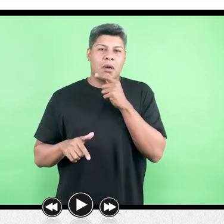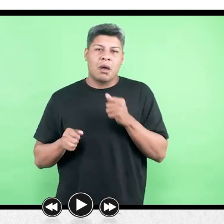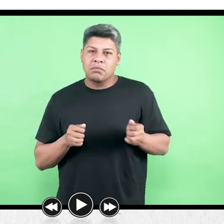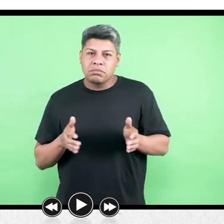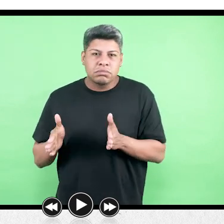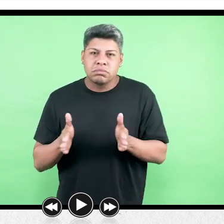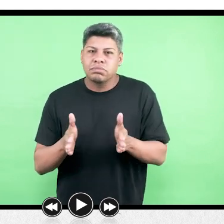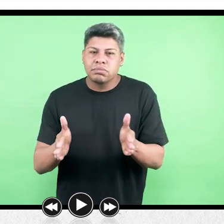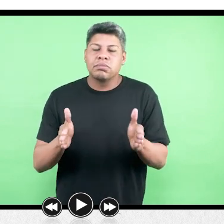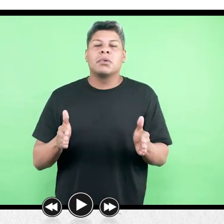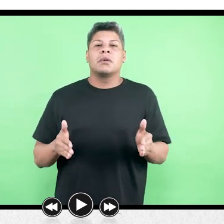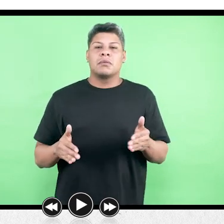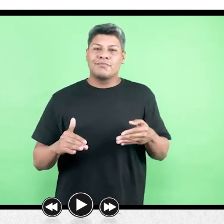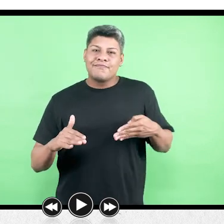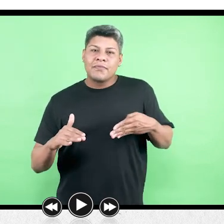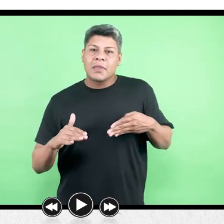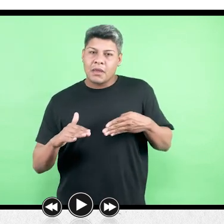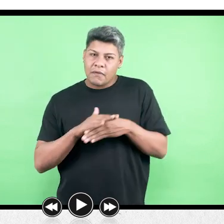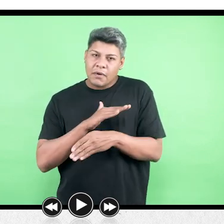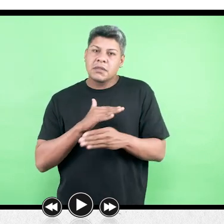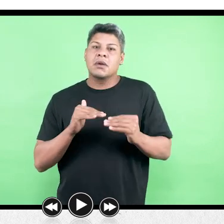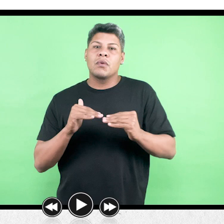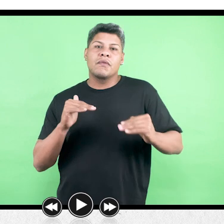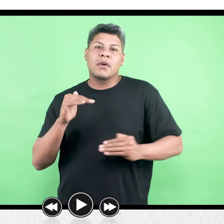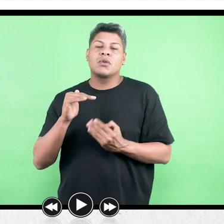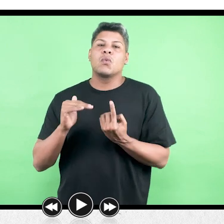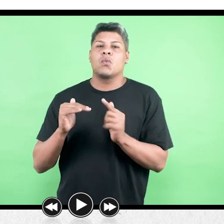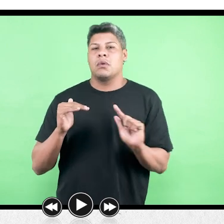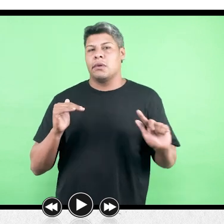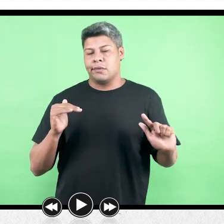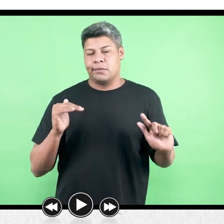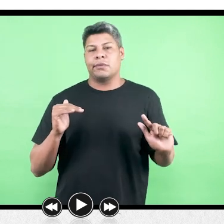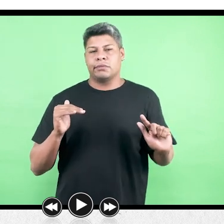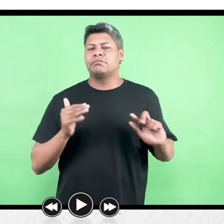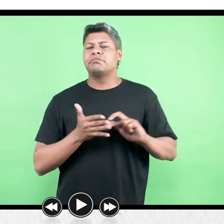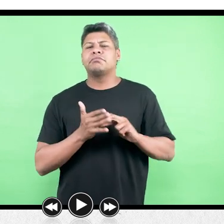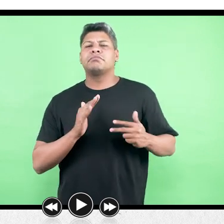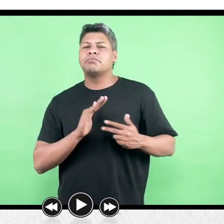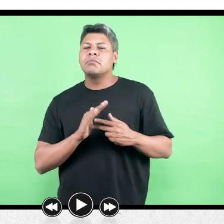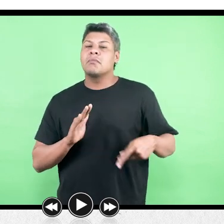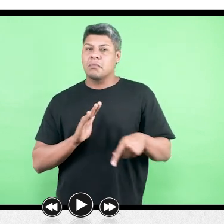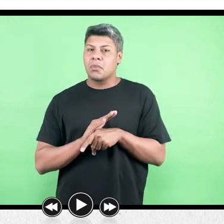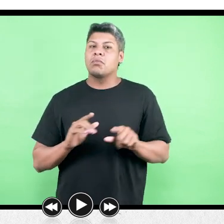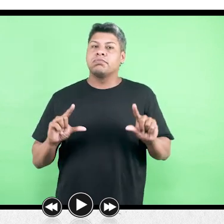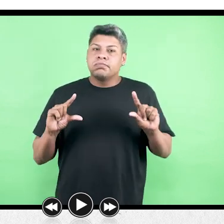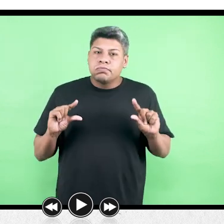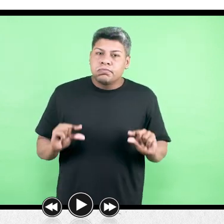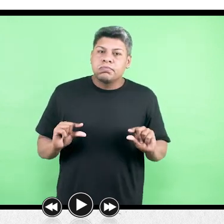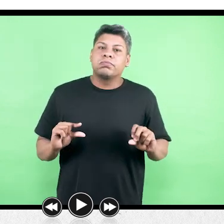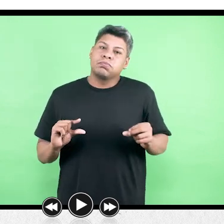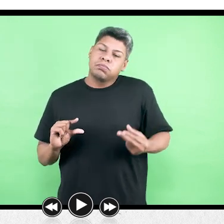vazões inferiores a 1 litro por segundo. Ou seja para diluição ou para